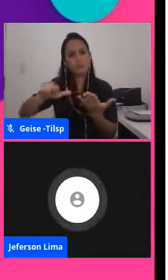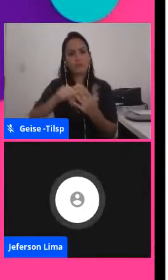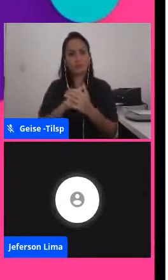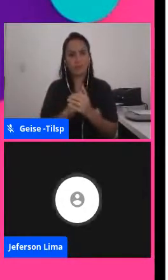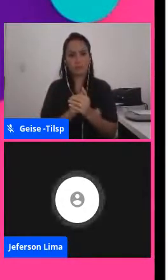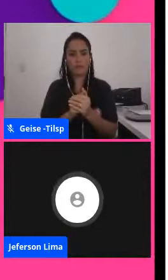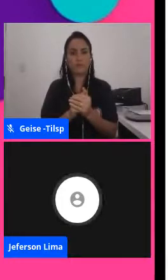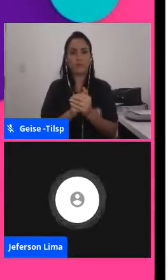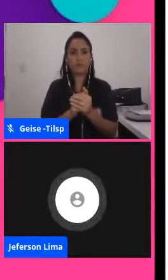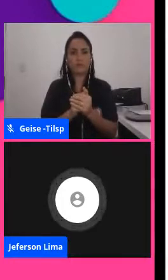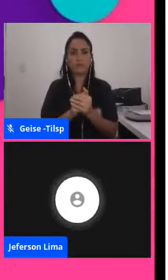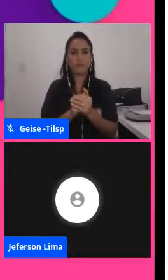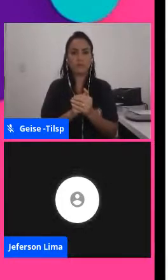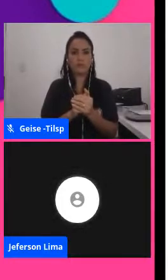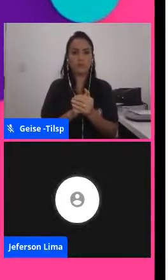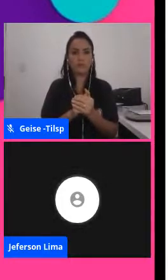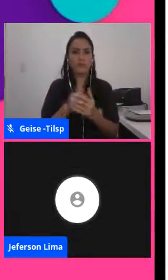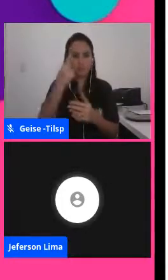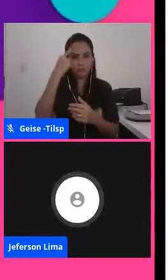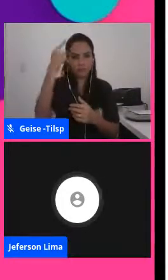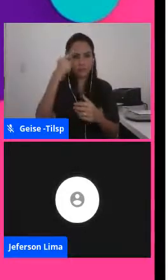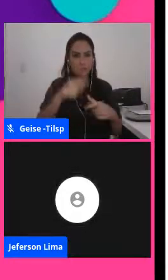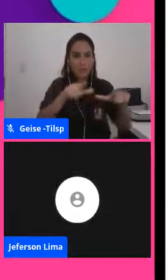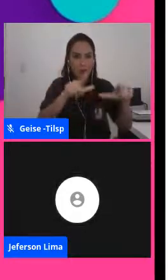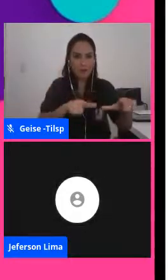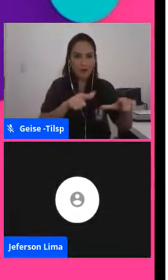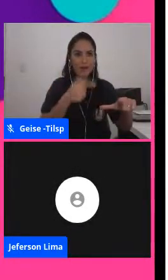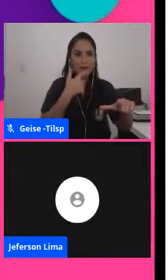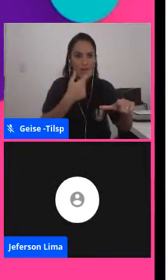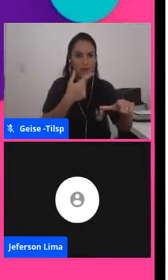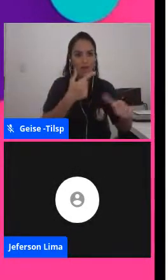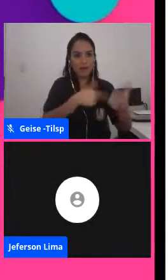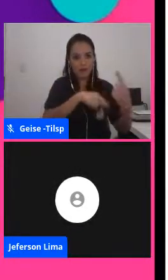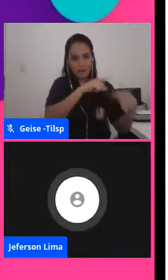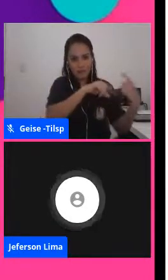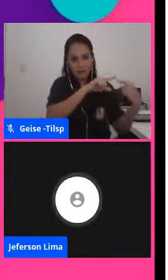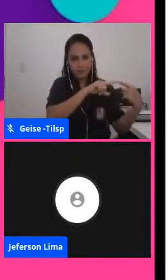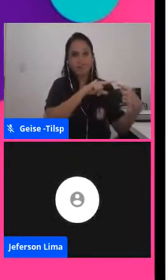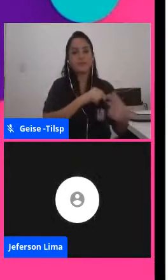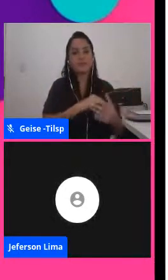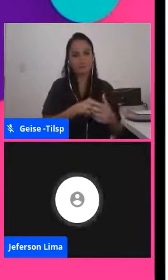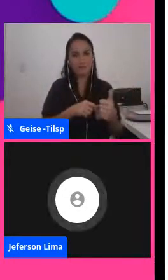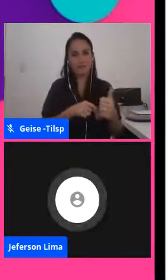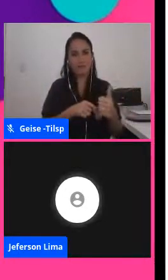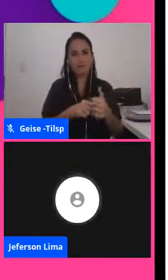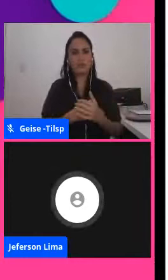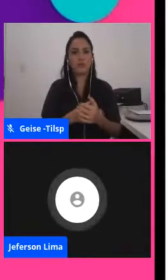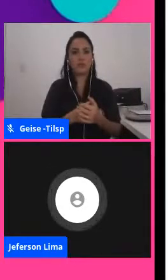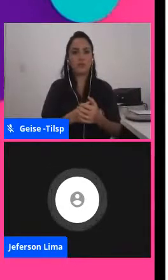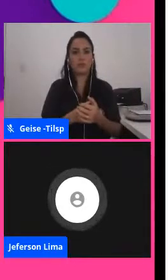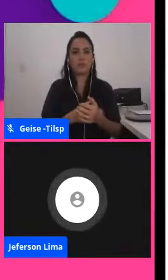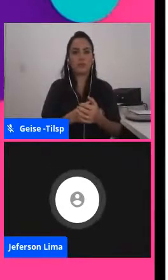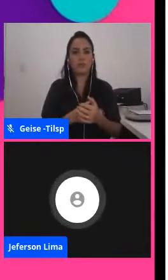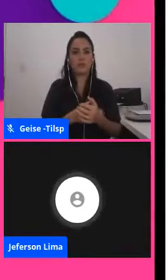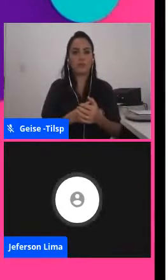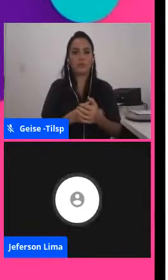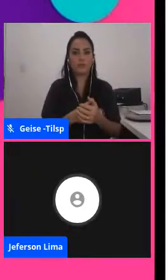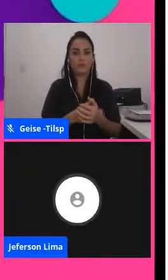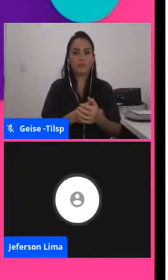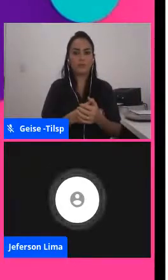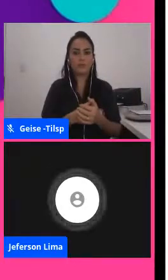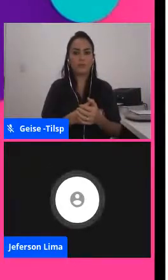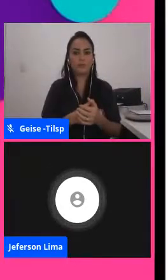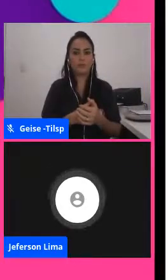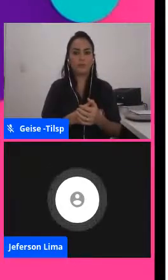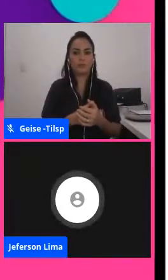ao ESP32, aquela placazinha lá que eu tinha falado. Tranquilo? E aí, vindo agora para o ESP32, né?